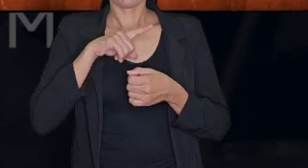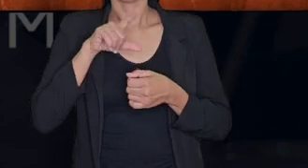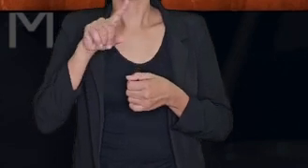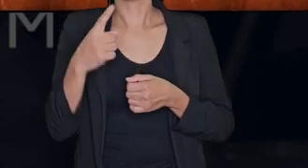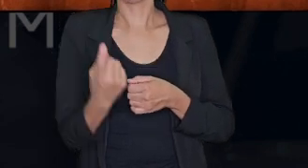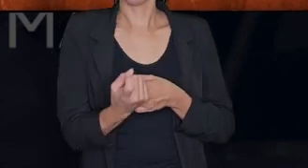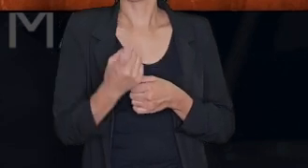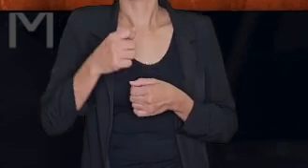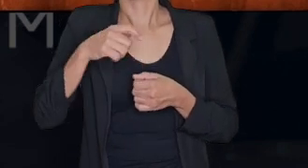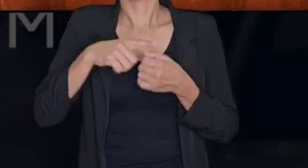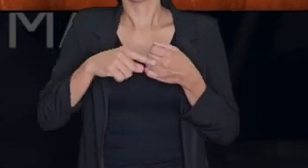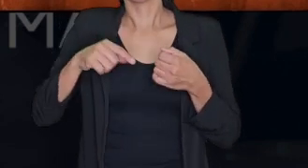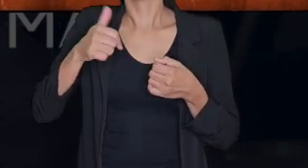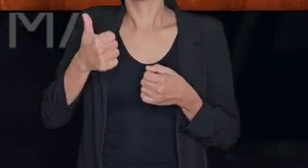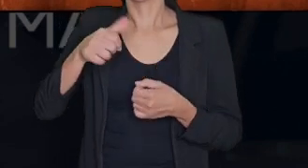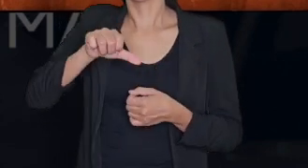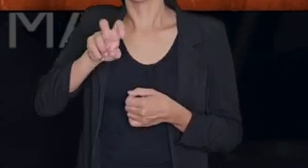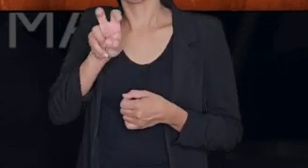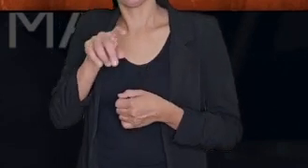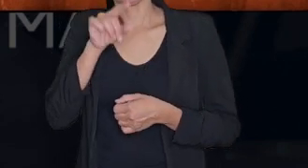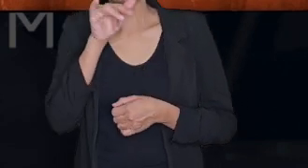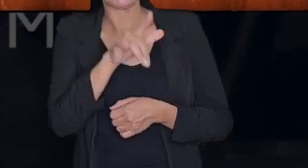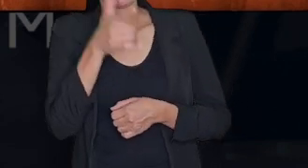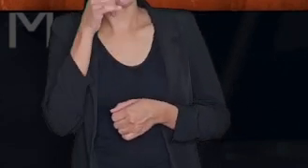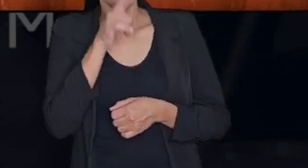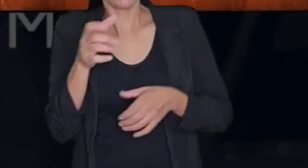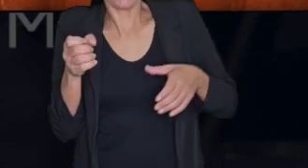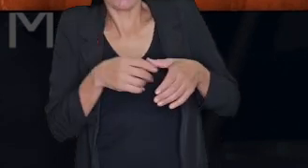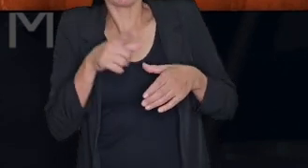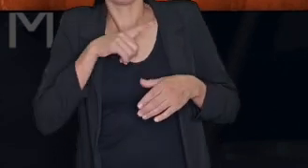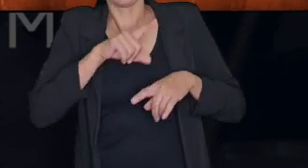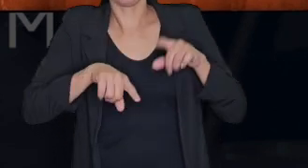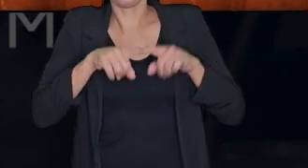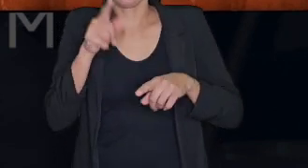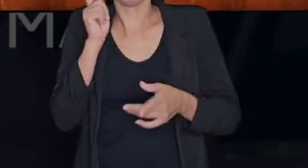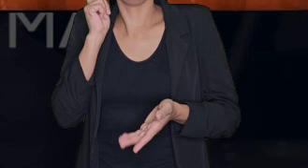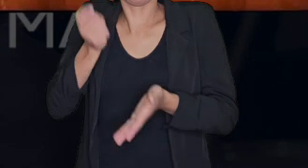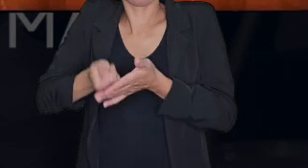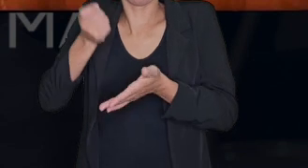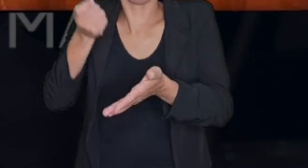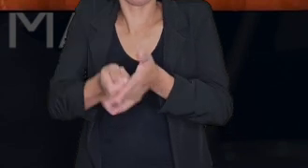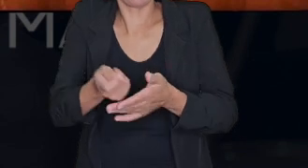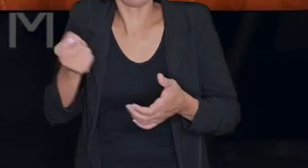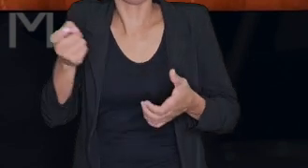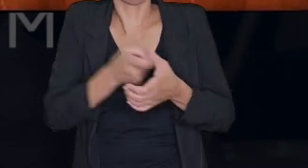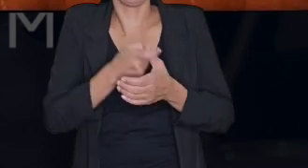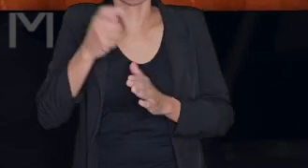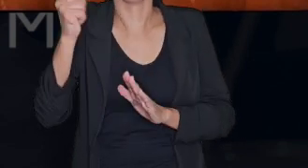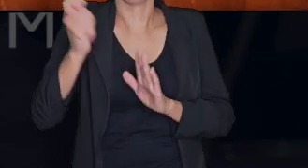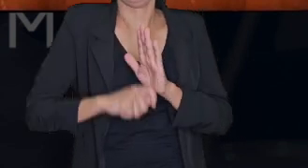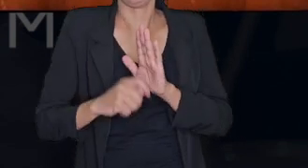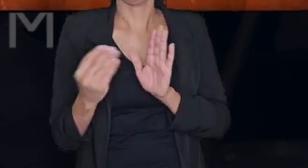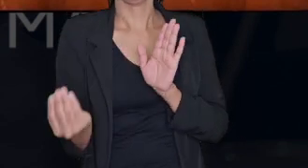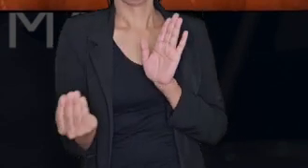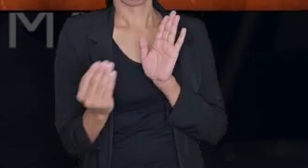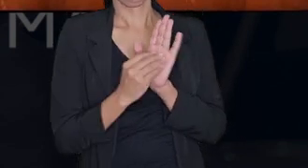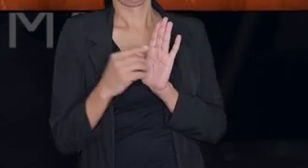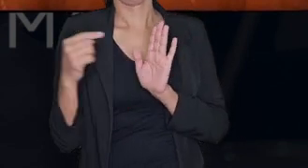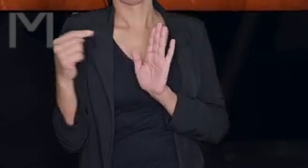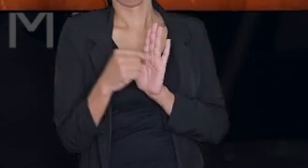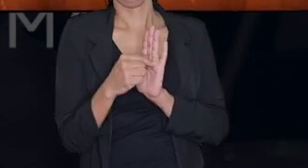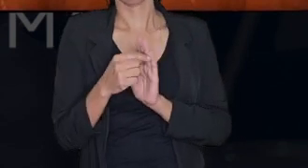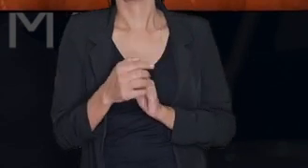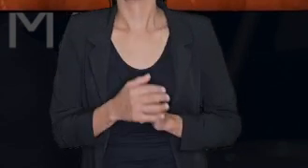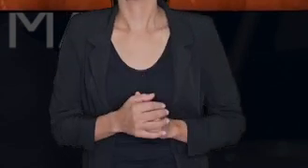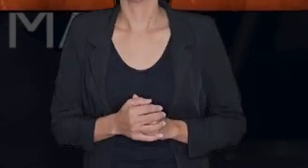parágrafo único do artigo 185, este contribuinte devedor tenha reservado bens suficientes para saldar a